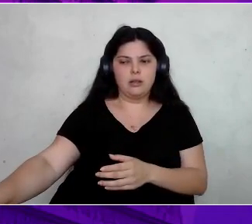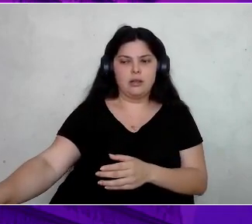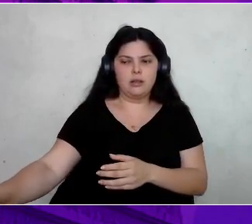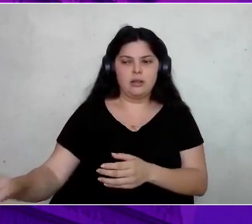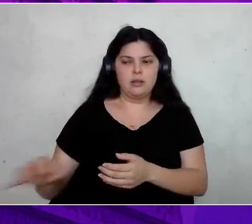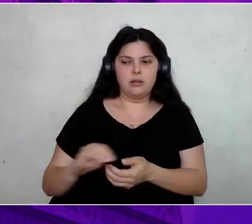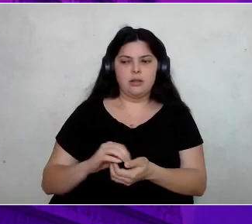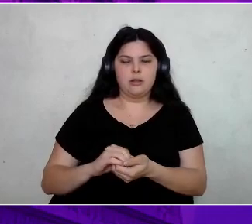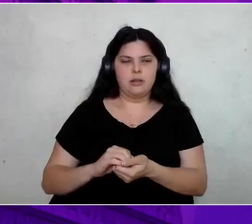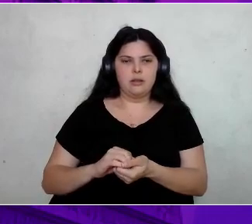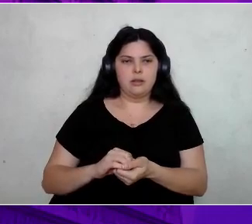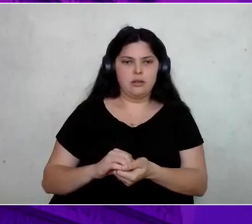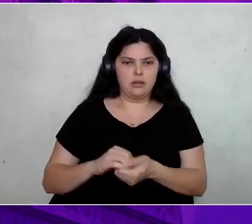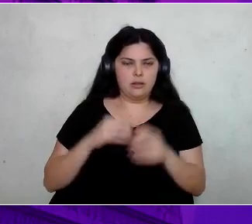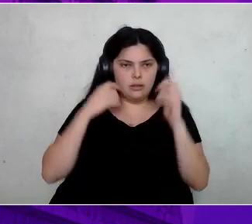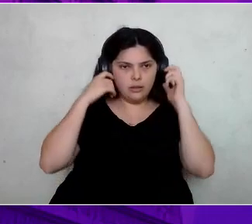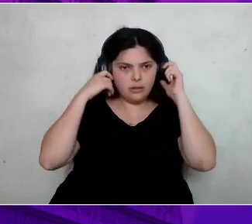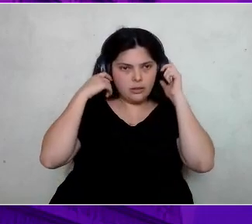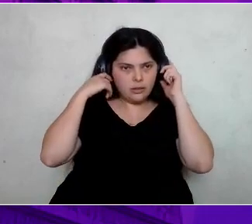100